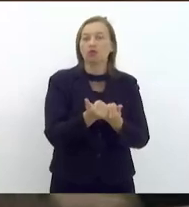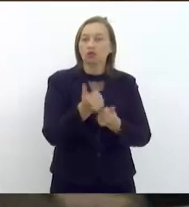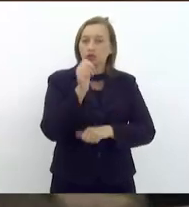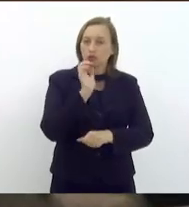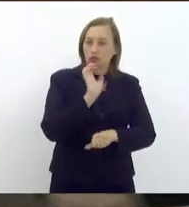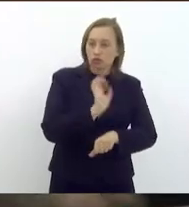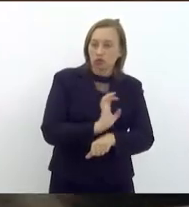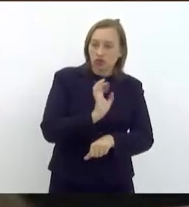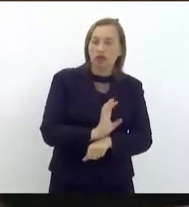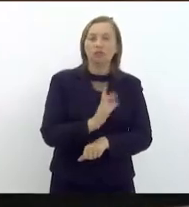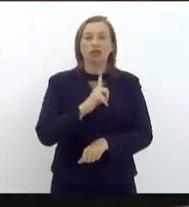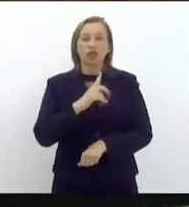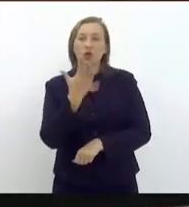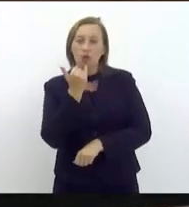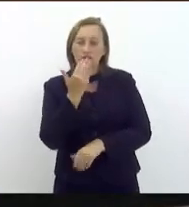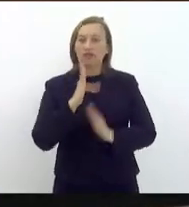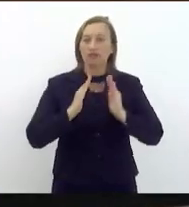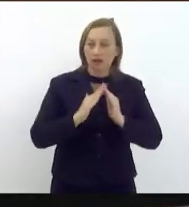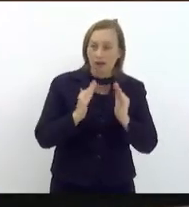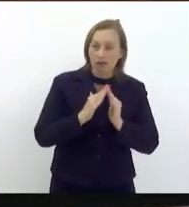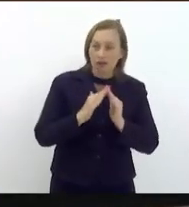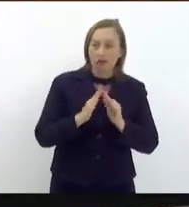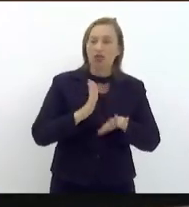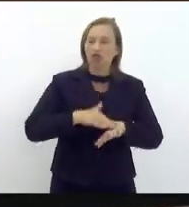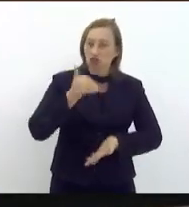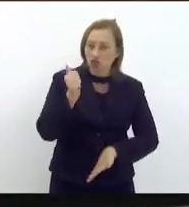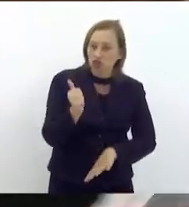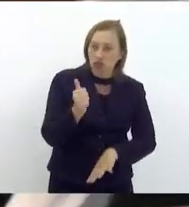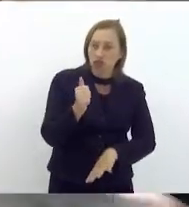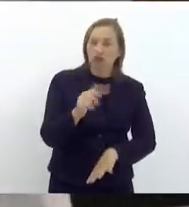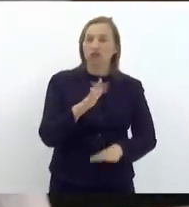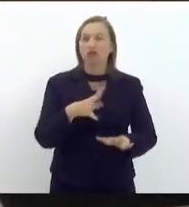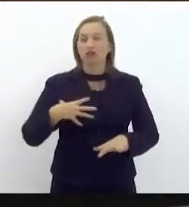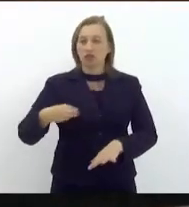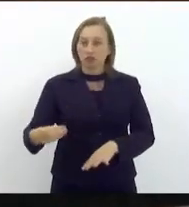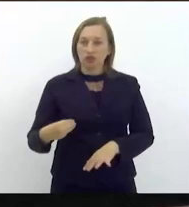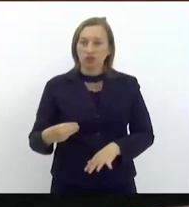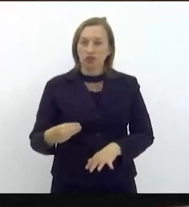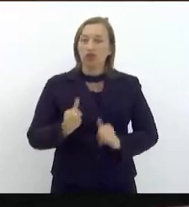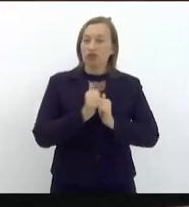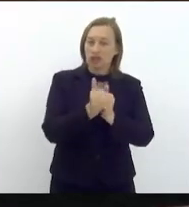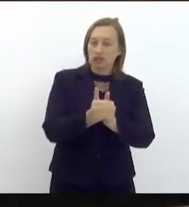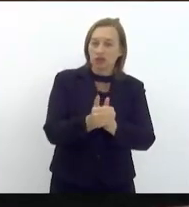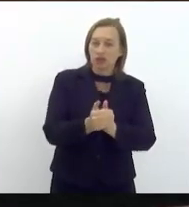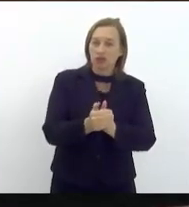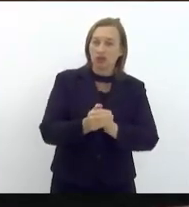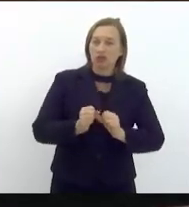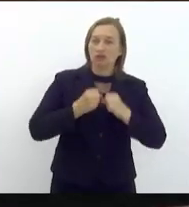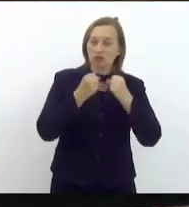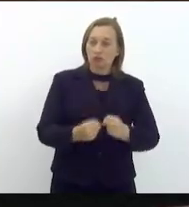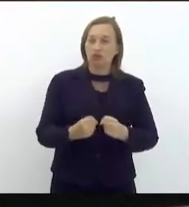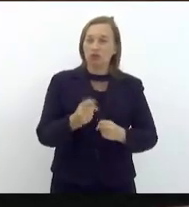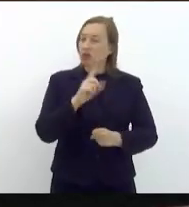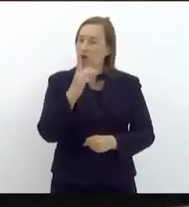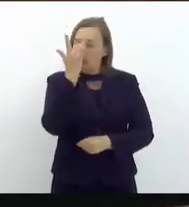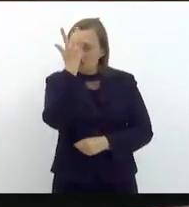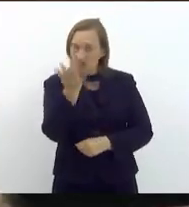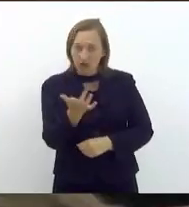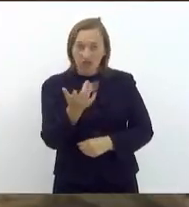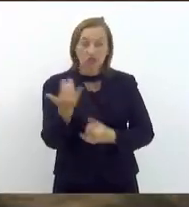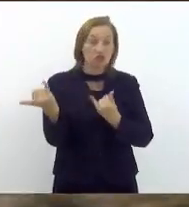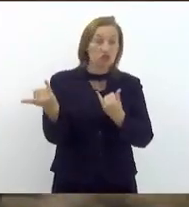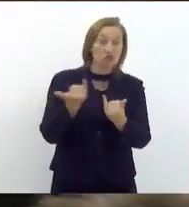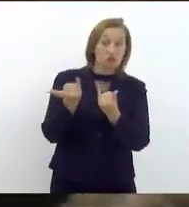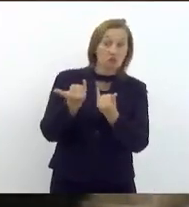para poder botar comida na mesa pra garantir dignidade para os seus filhos e filhas seguiremos e firmes não tá fácil não tá tendo